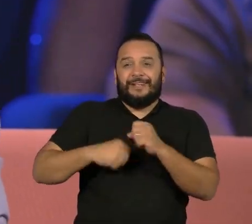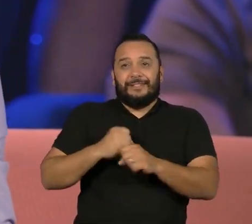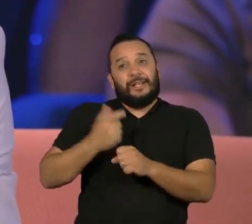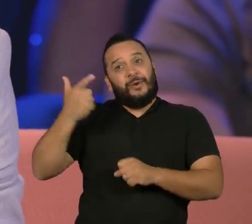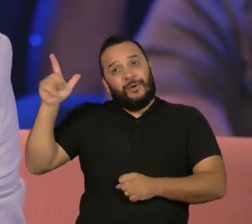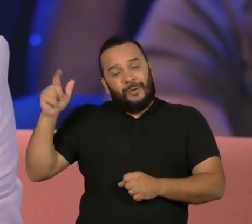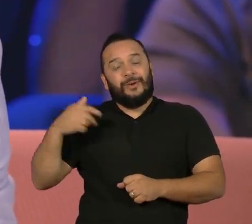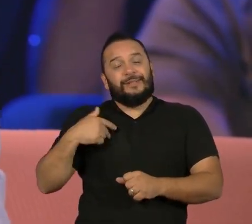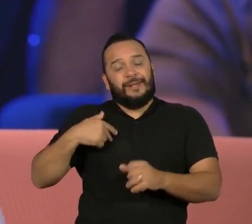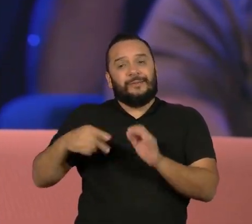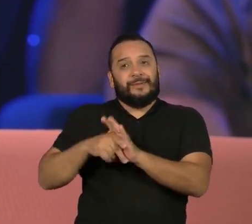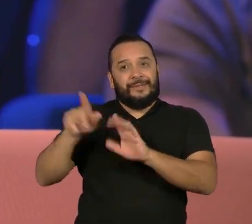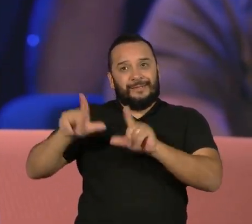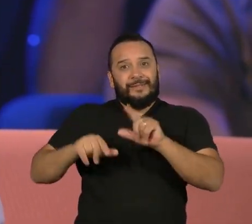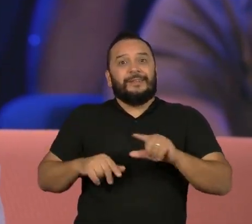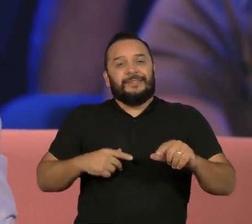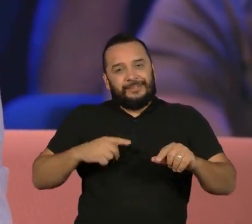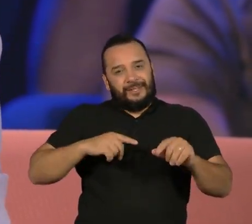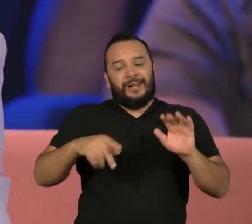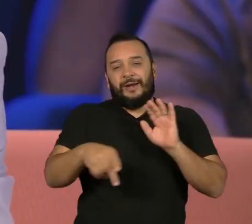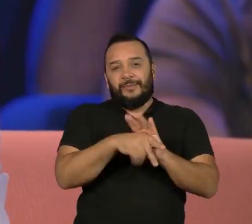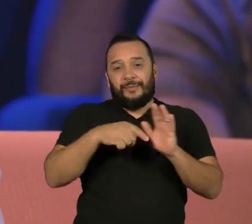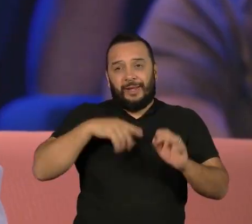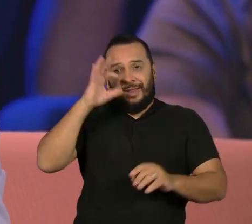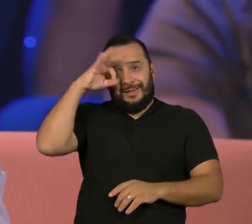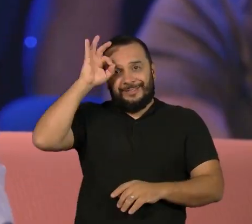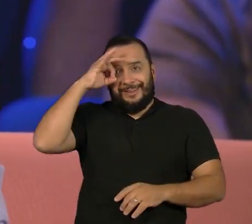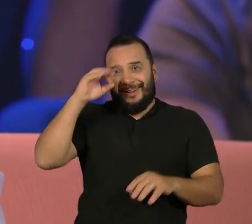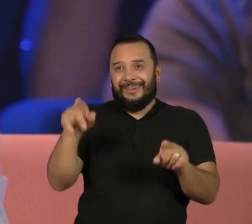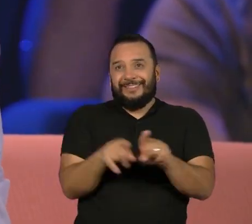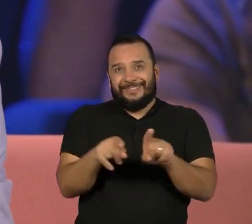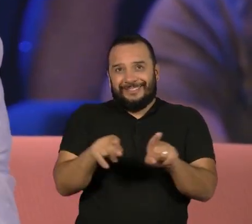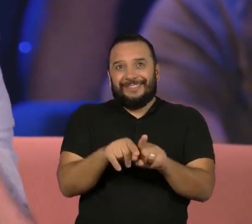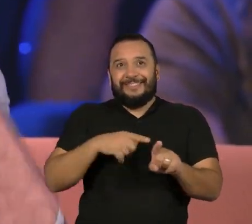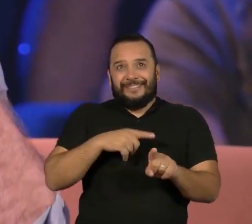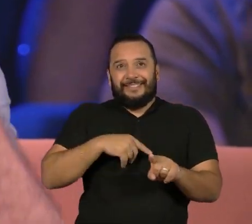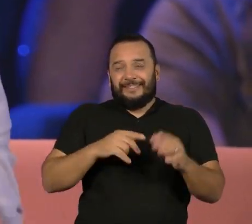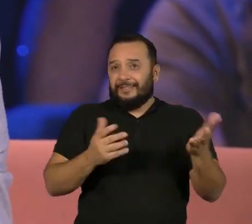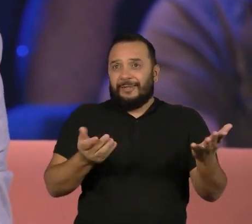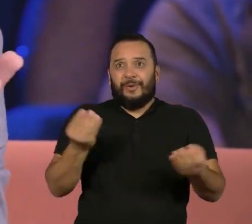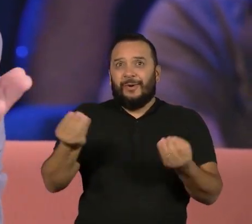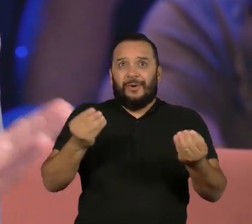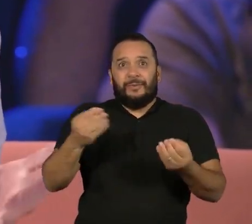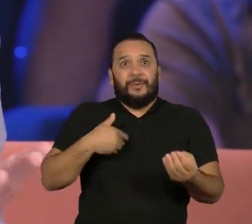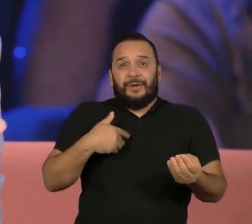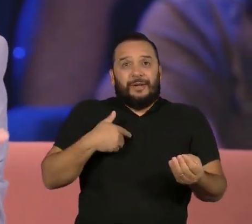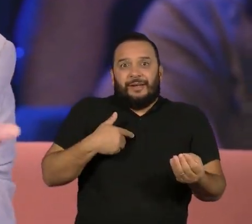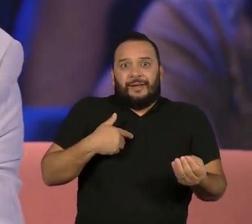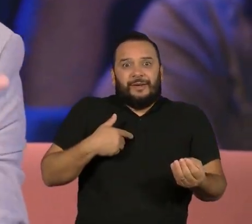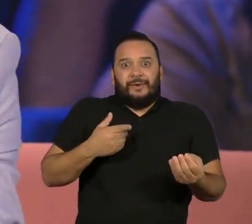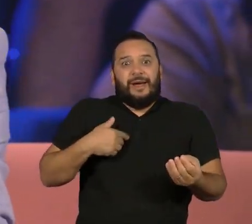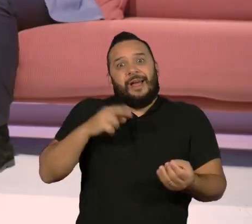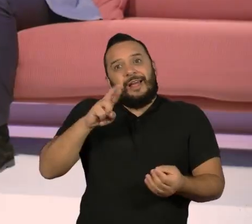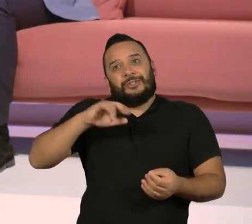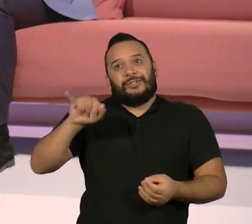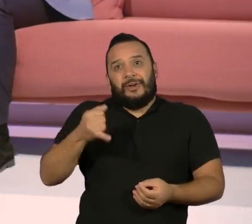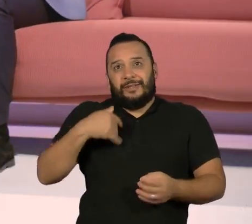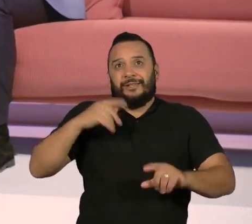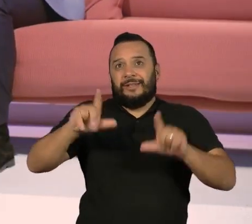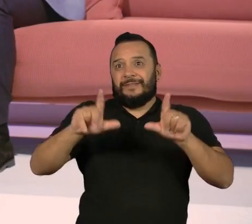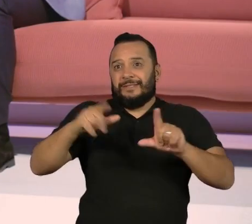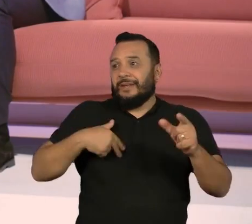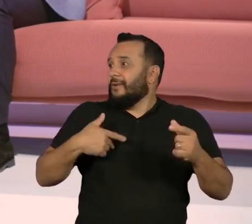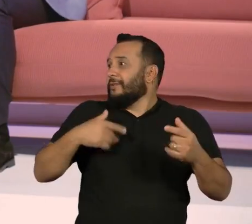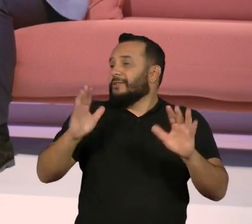emissora, competi com Lady Gaga. E depois eu competi com a bomba da Lady Gaga. Eu falei, gente, eu só queria ir no RJTV, falar da minha peça,